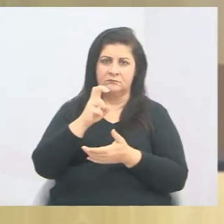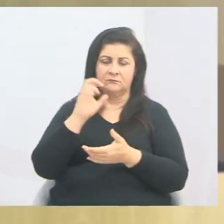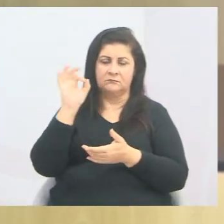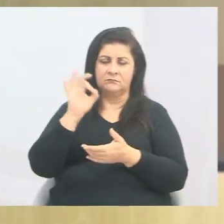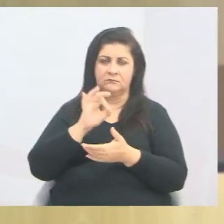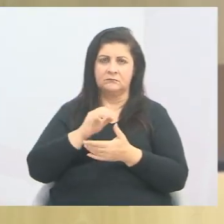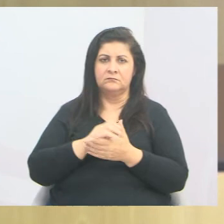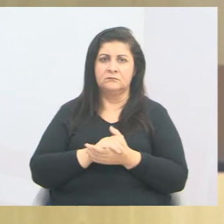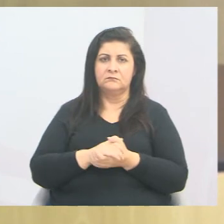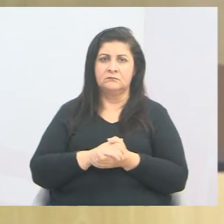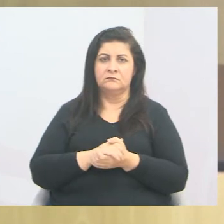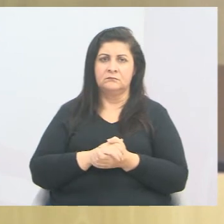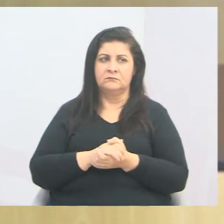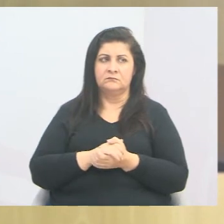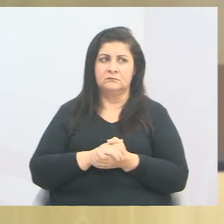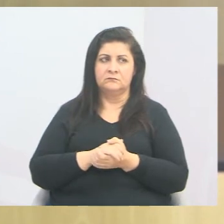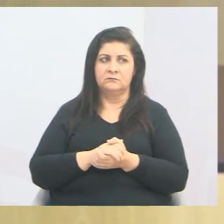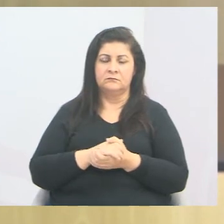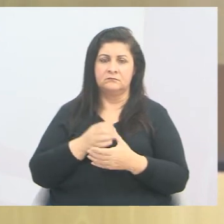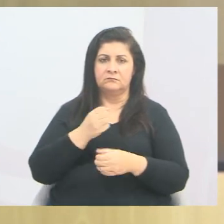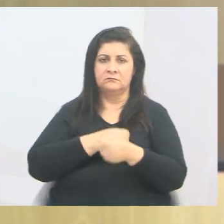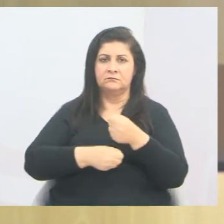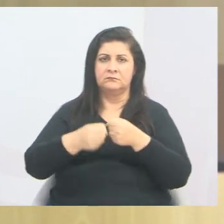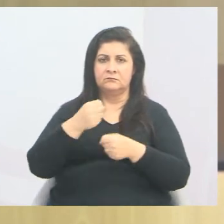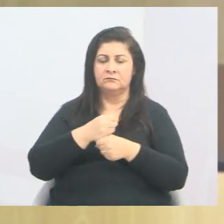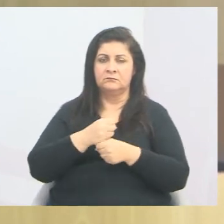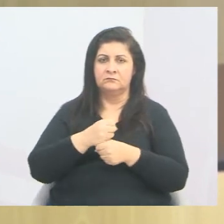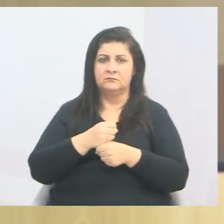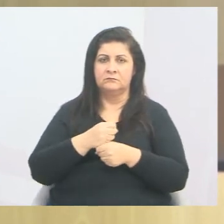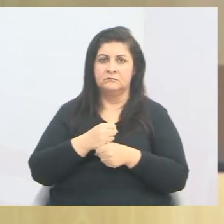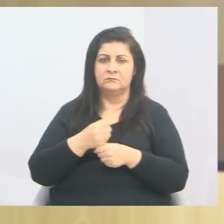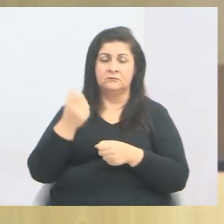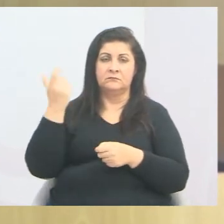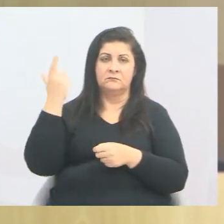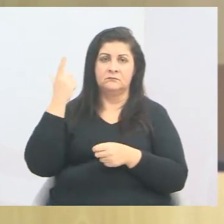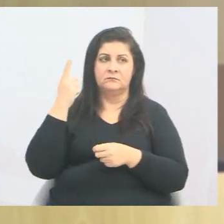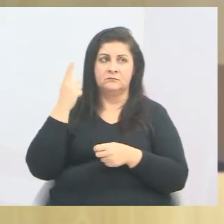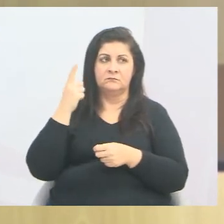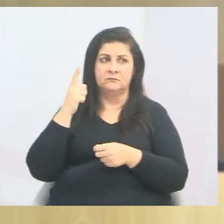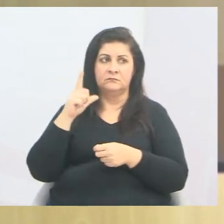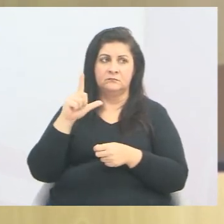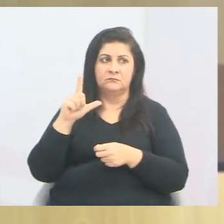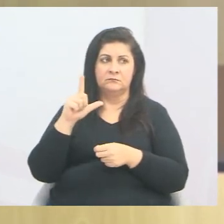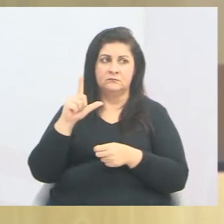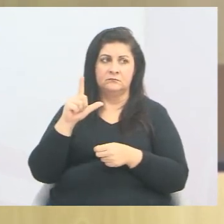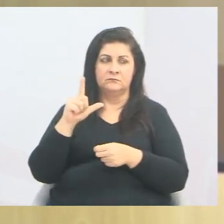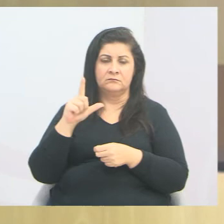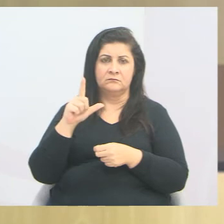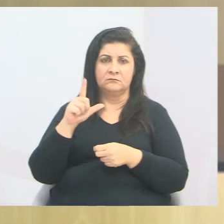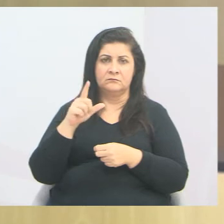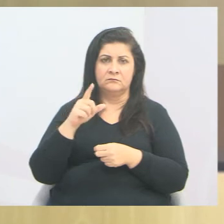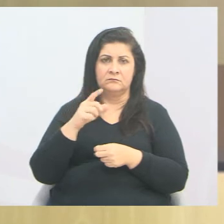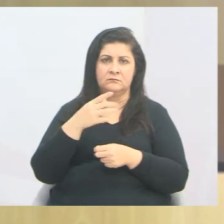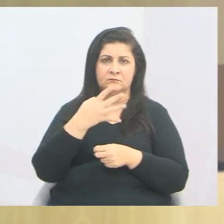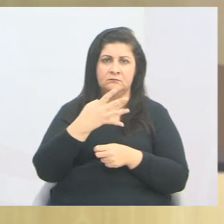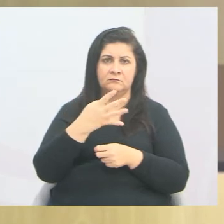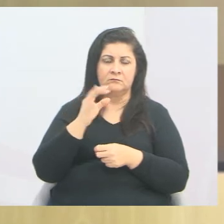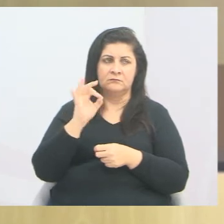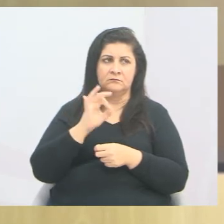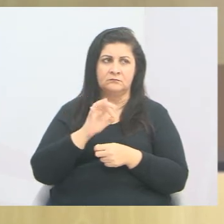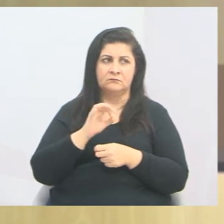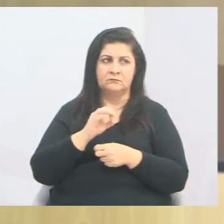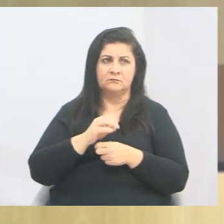menos. Infelizmente, ano passado, conseguimos a marca de 4, eu não sei quantos por cento de remanejamento. Quer dizer, uma